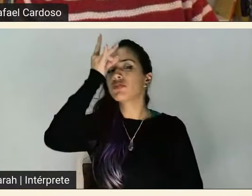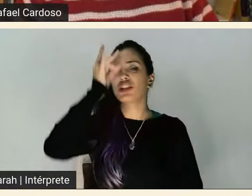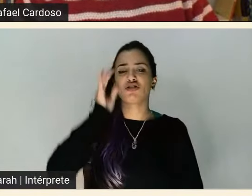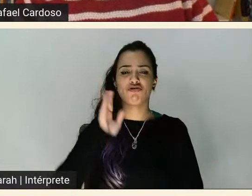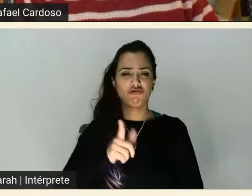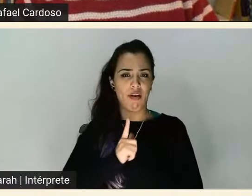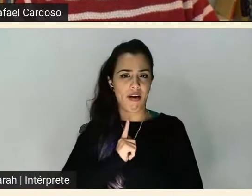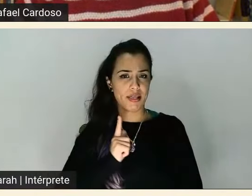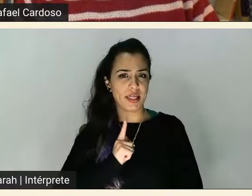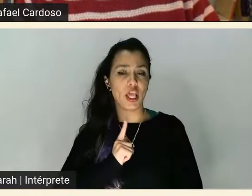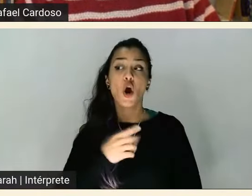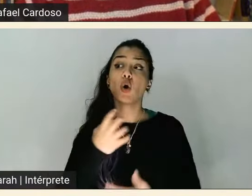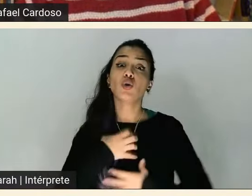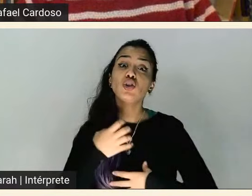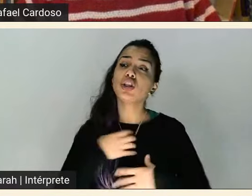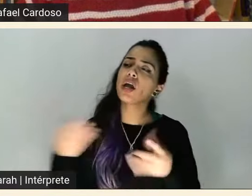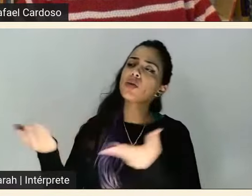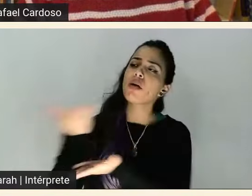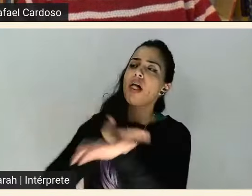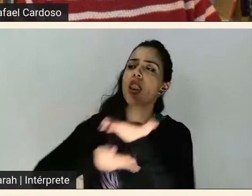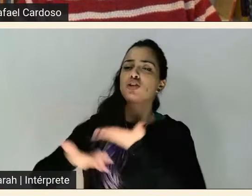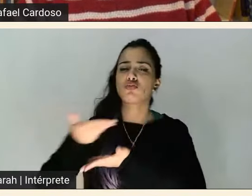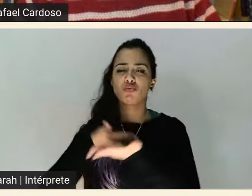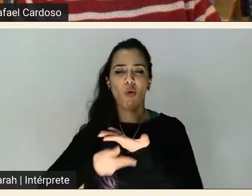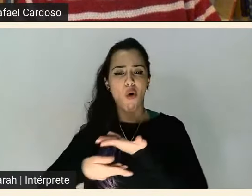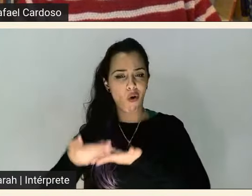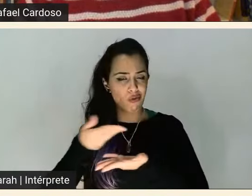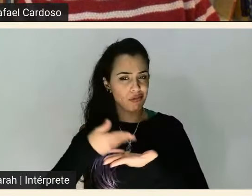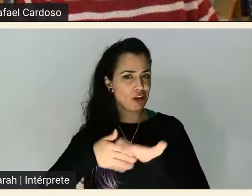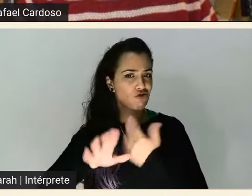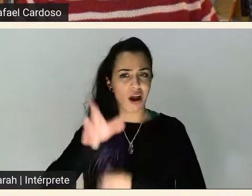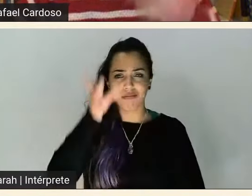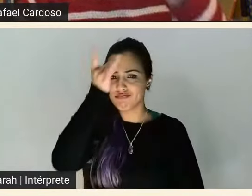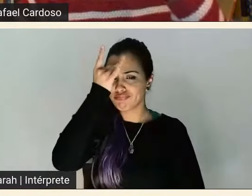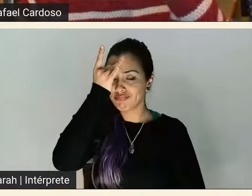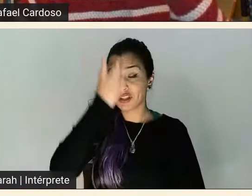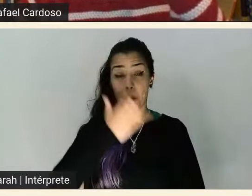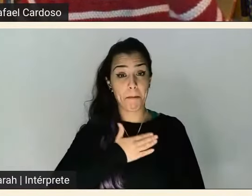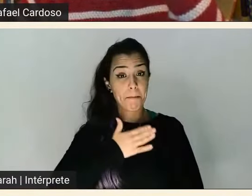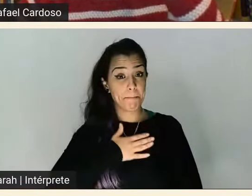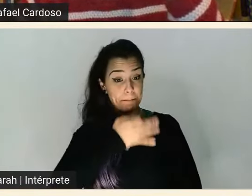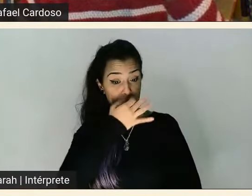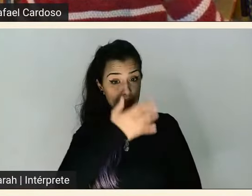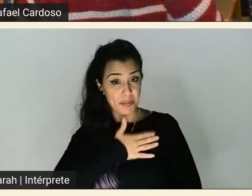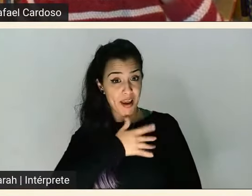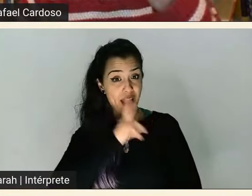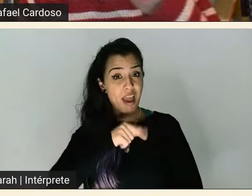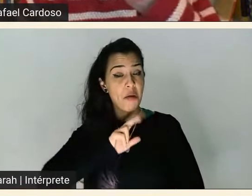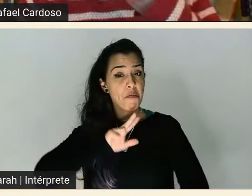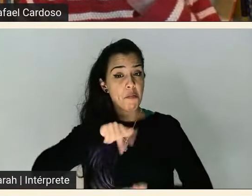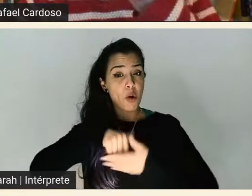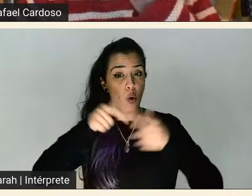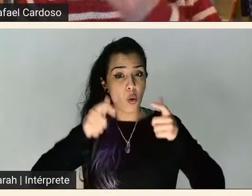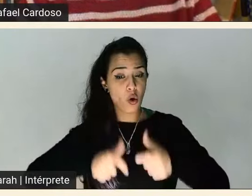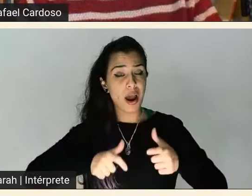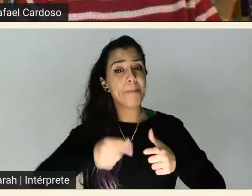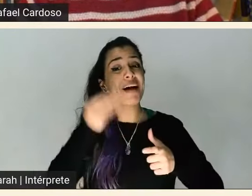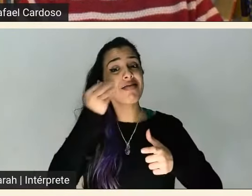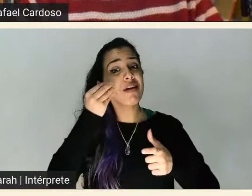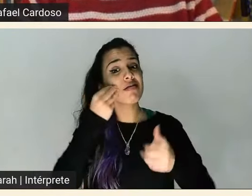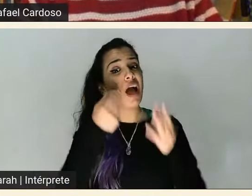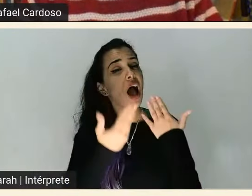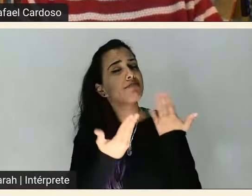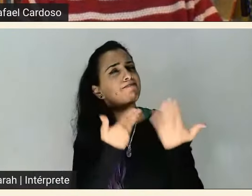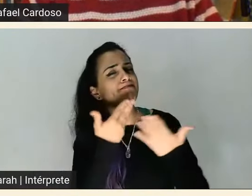gente se relaciona com essas imagens. Então, para mim, é muito mais um olhar e uma tentativa de conversar com essas